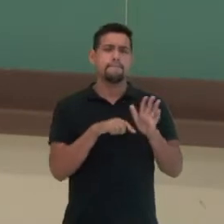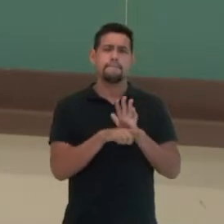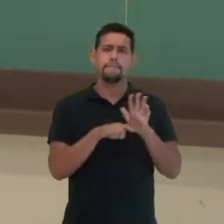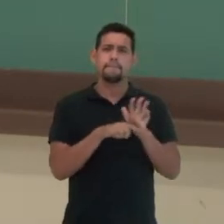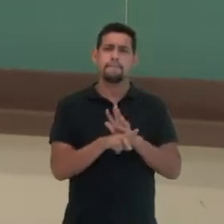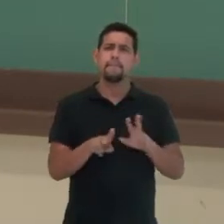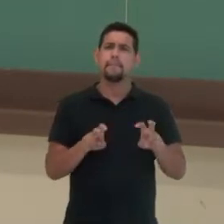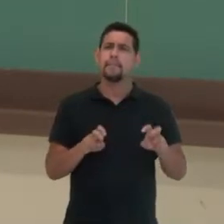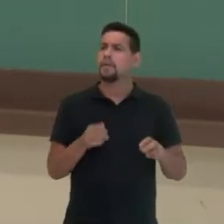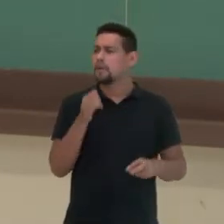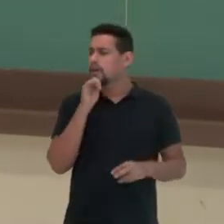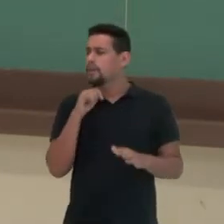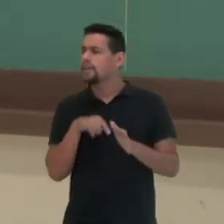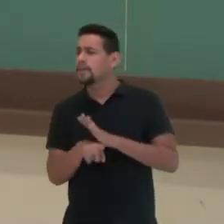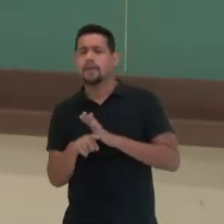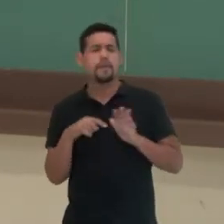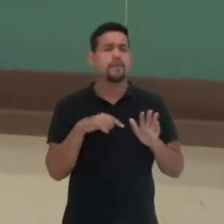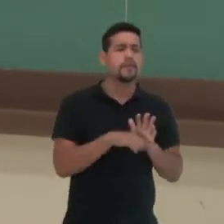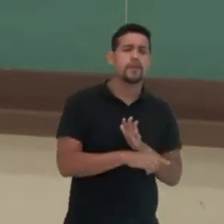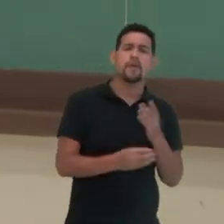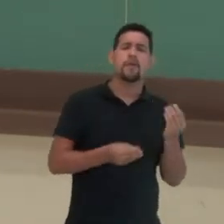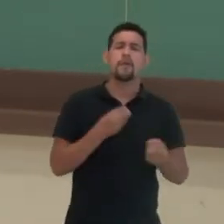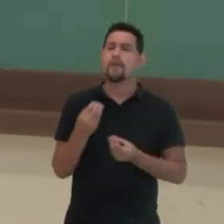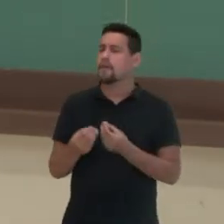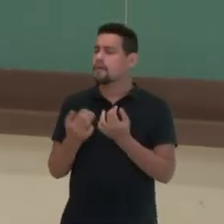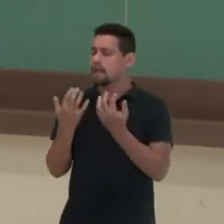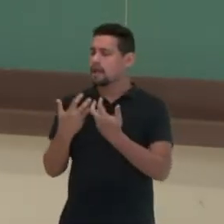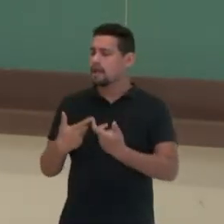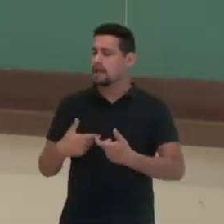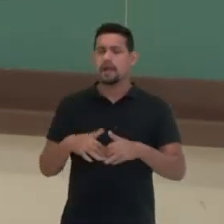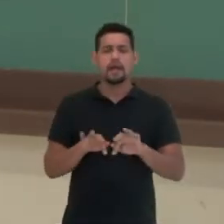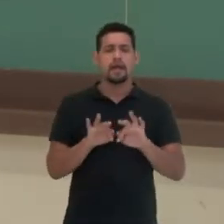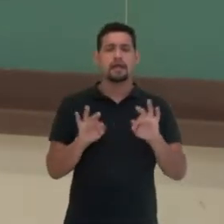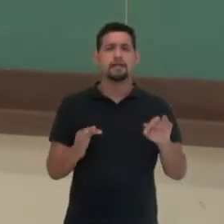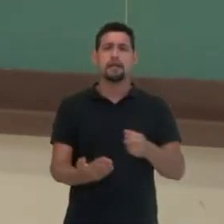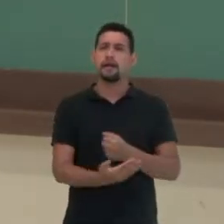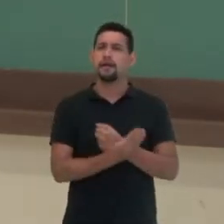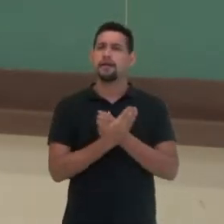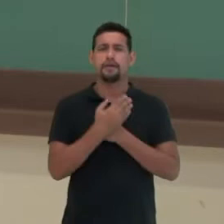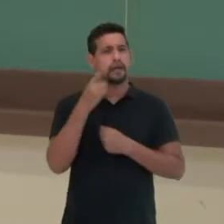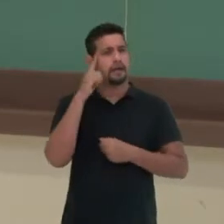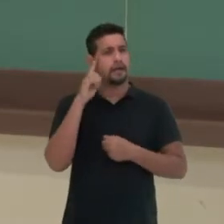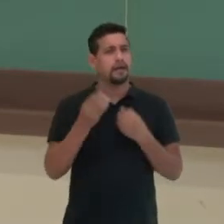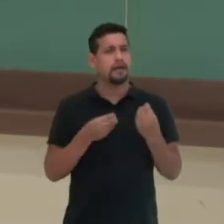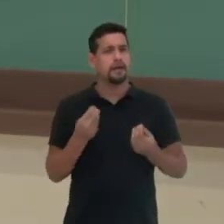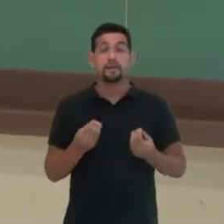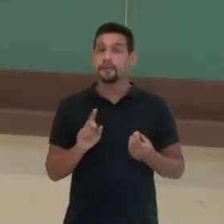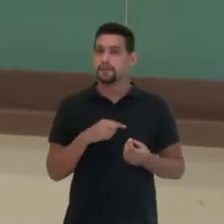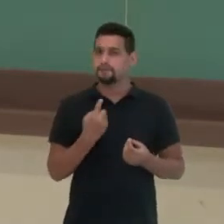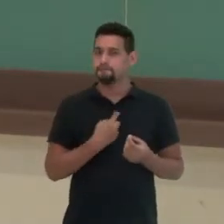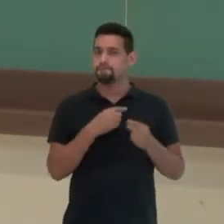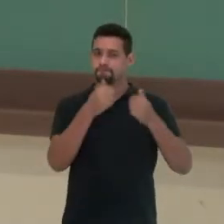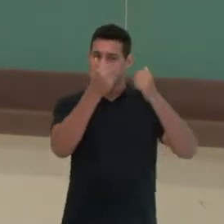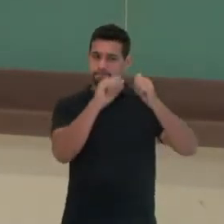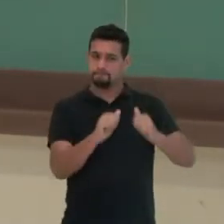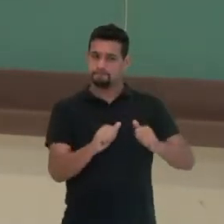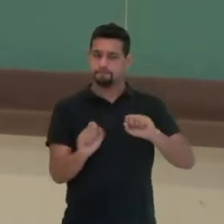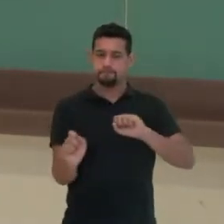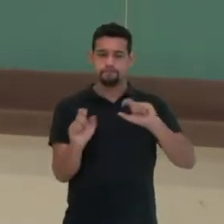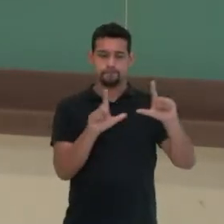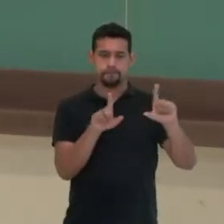aí para um, para outro, como que as máquinas simples nos auxiliam no dia a dia? Então, a gente observando essas